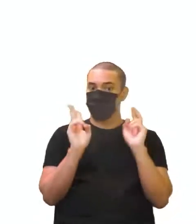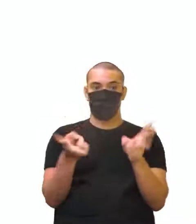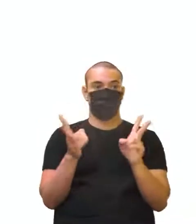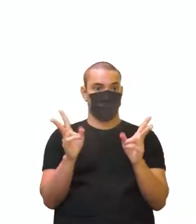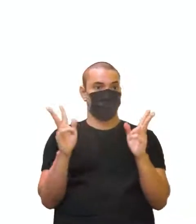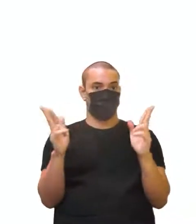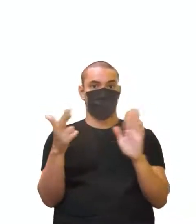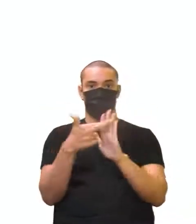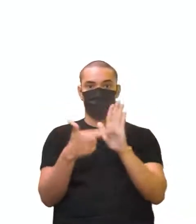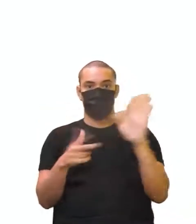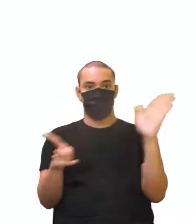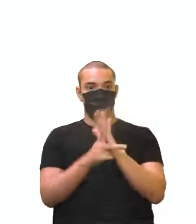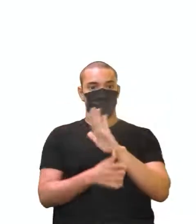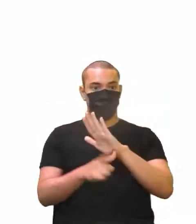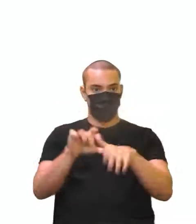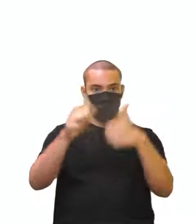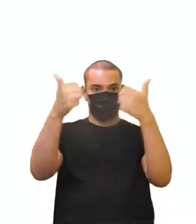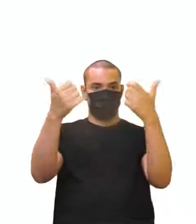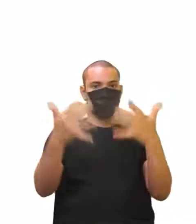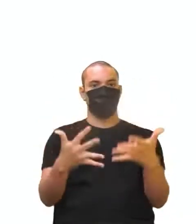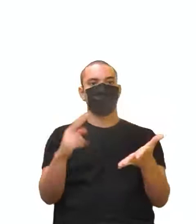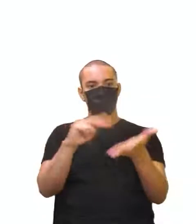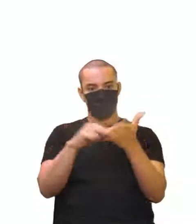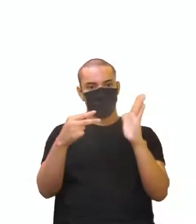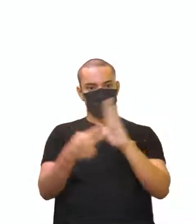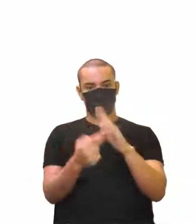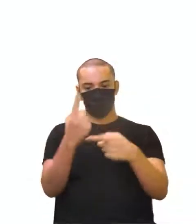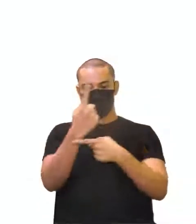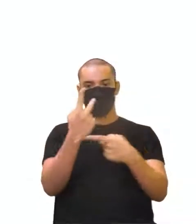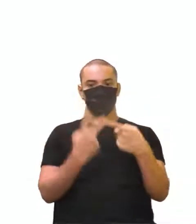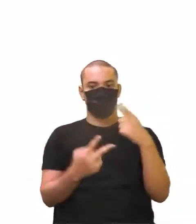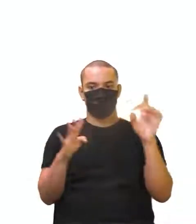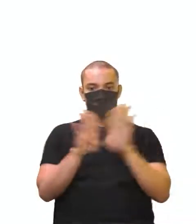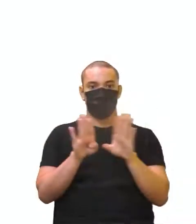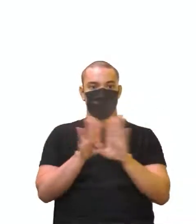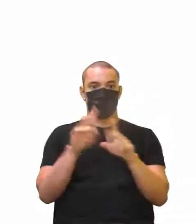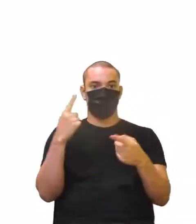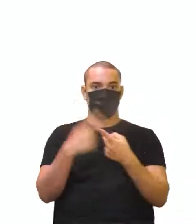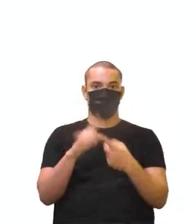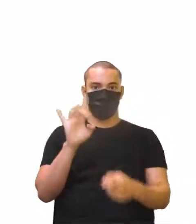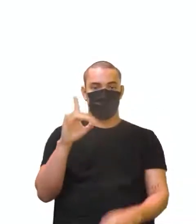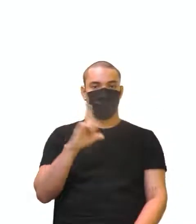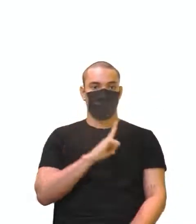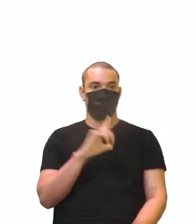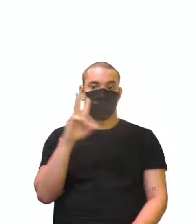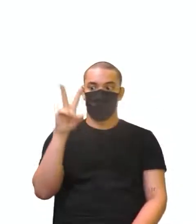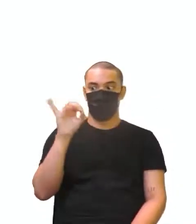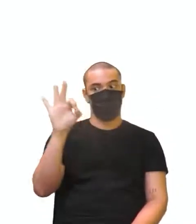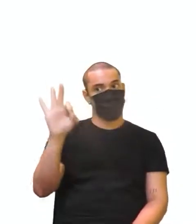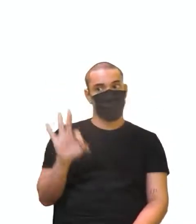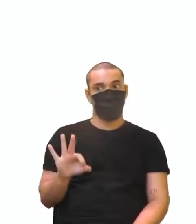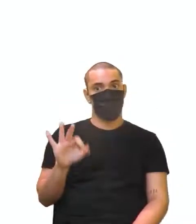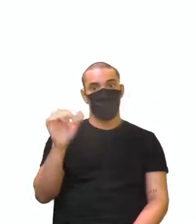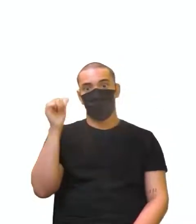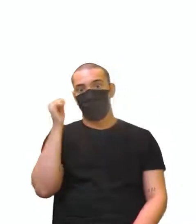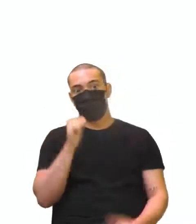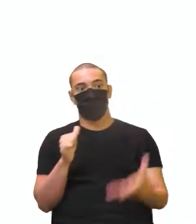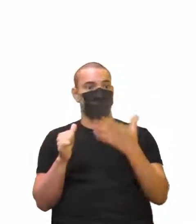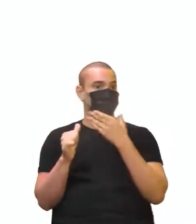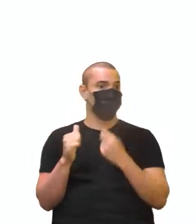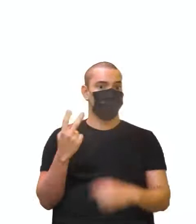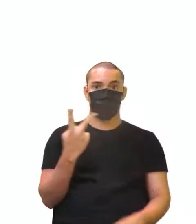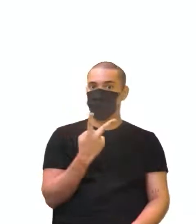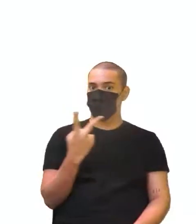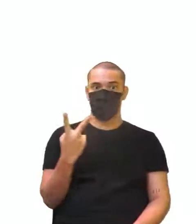mesma probabilidade na segunda gestação, que é meio também, porque só existe 50% de chance de sair homem ou mulher. São os 2